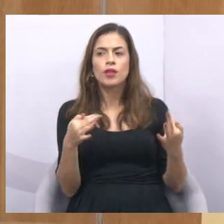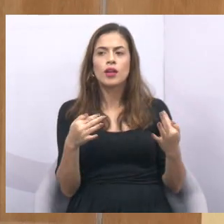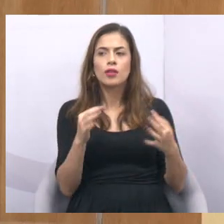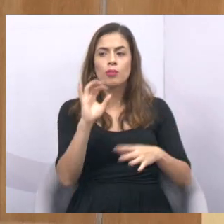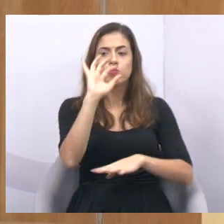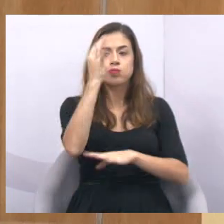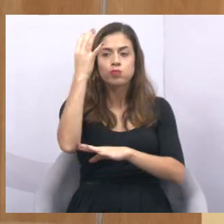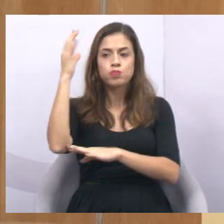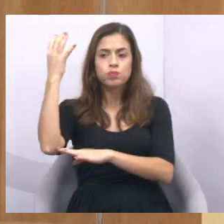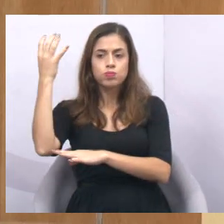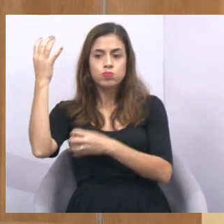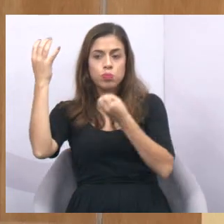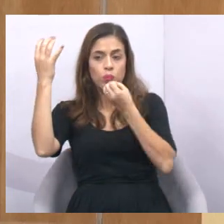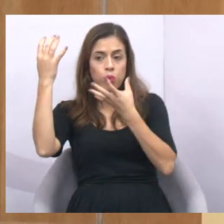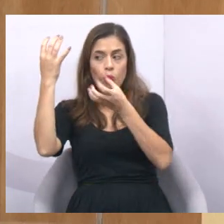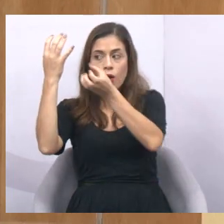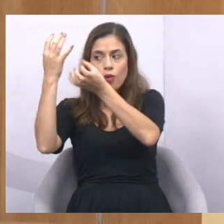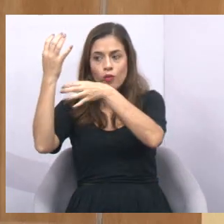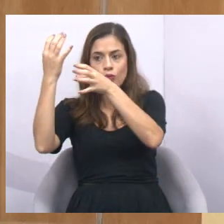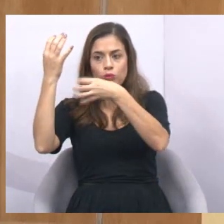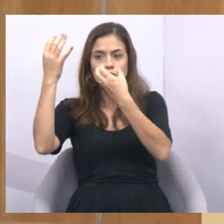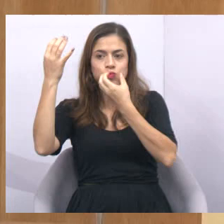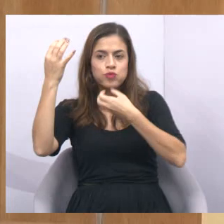árvores tem bons frutos.